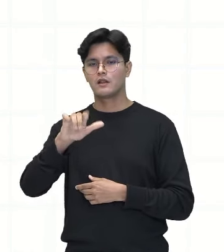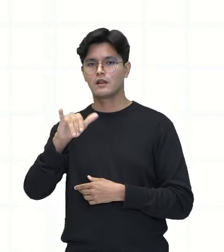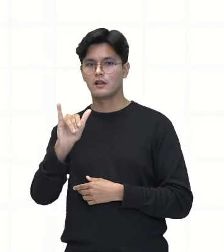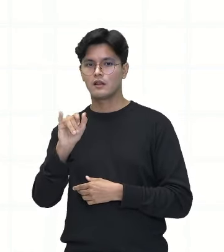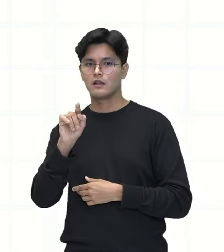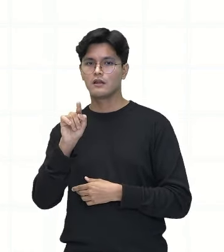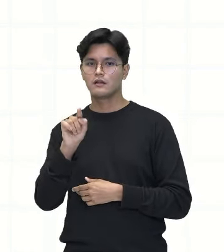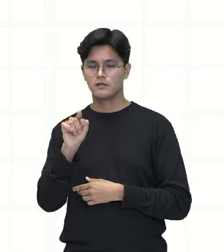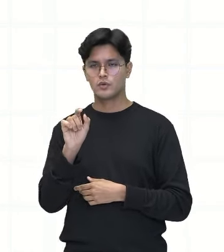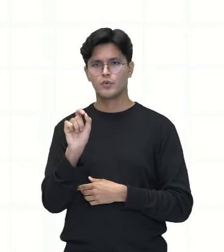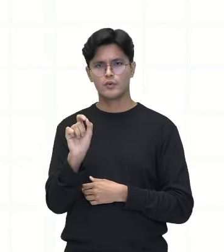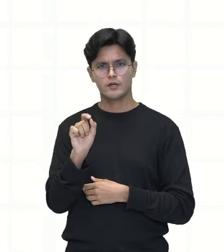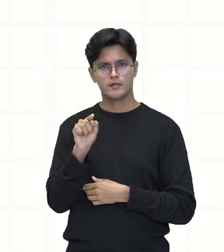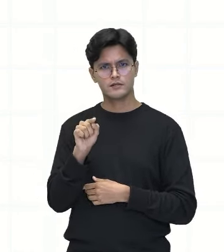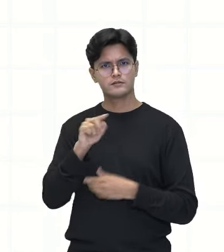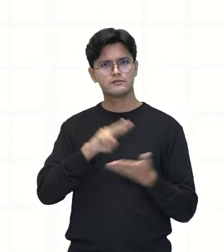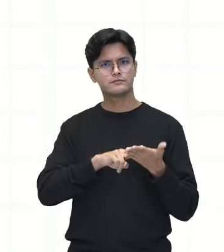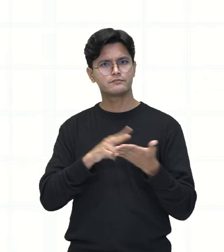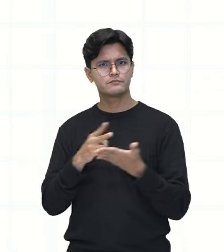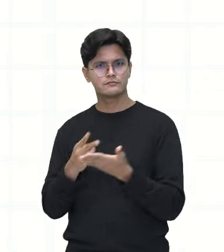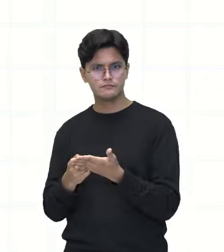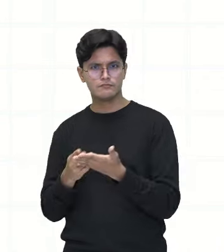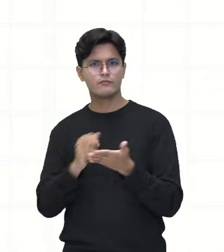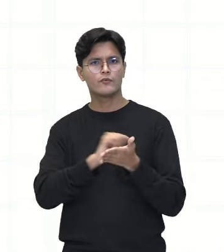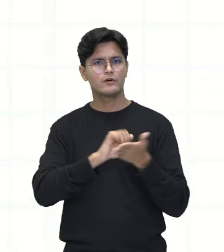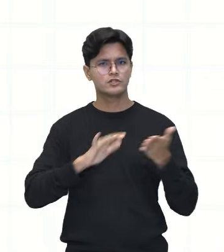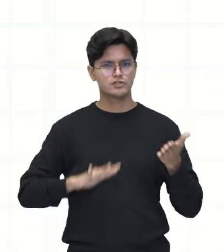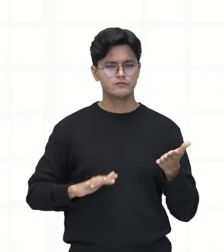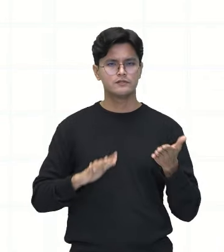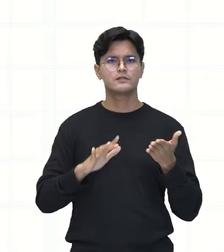certo? Que é uma atividade semanal.